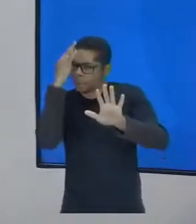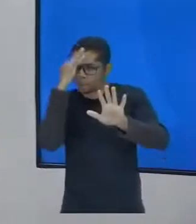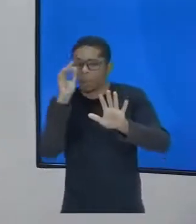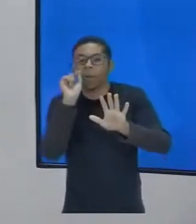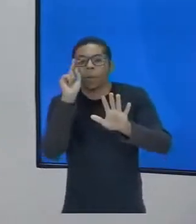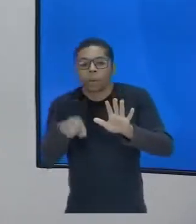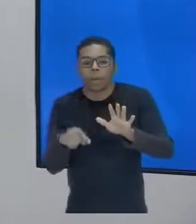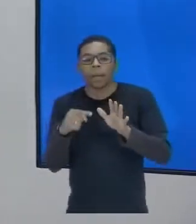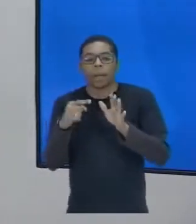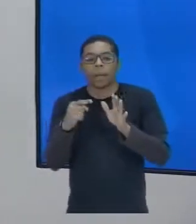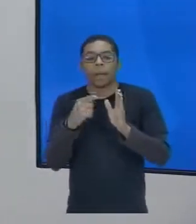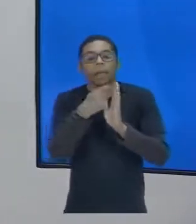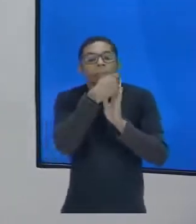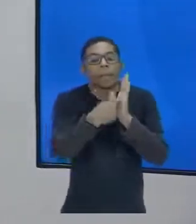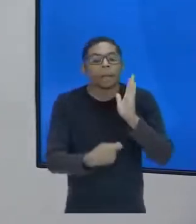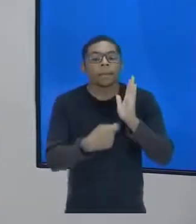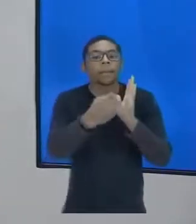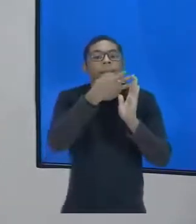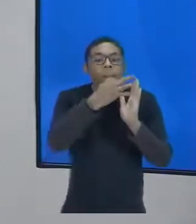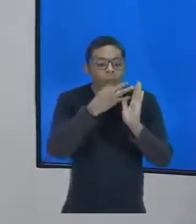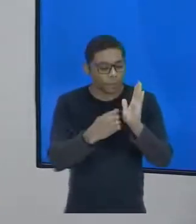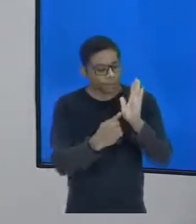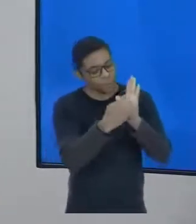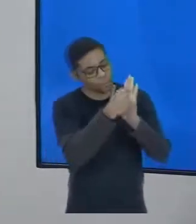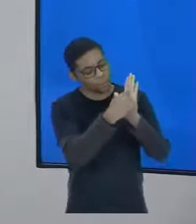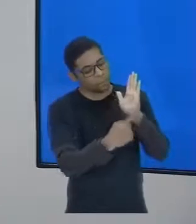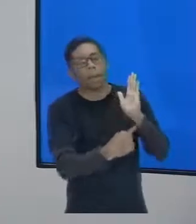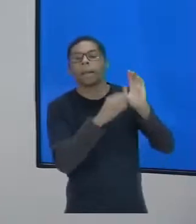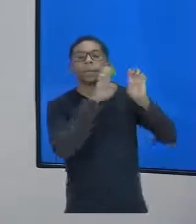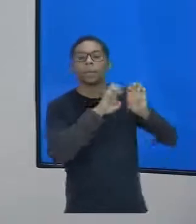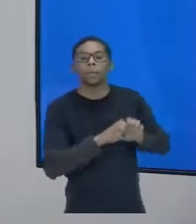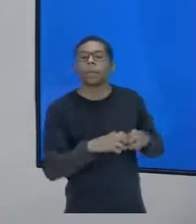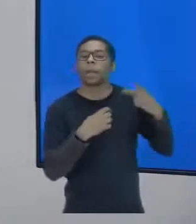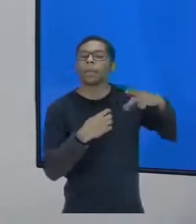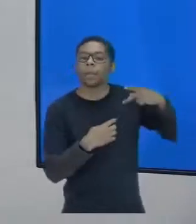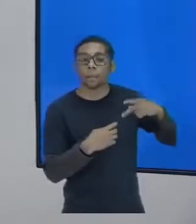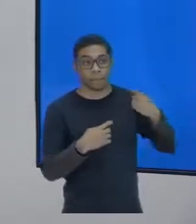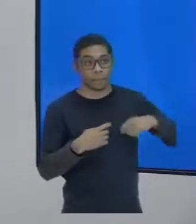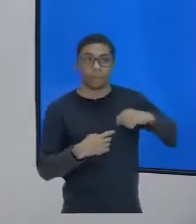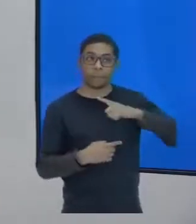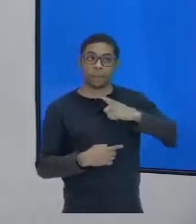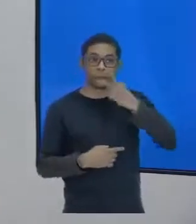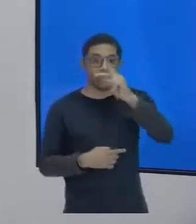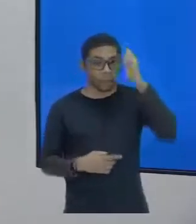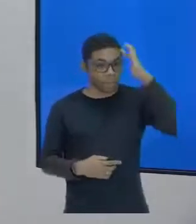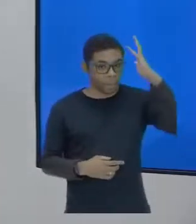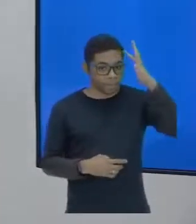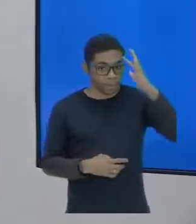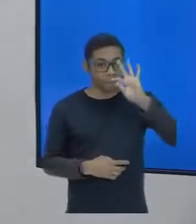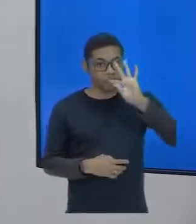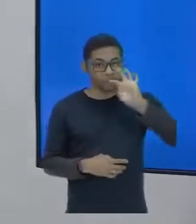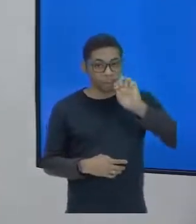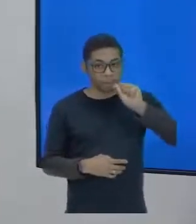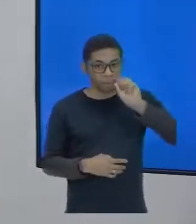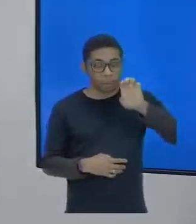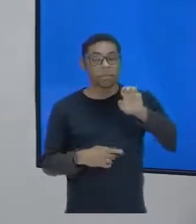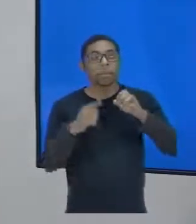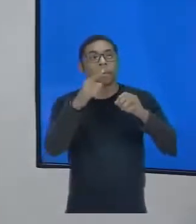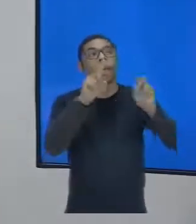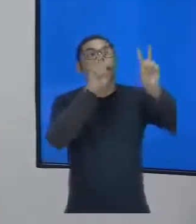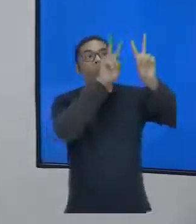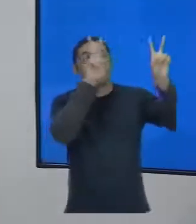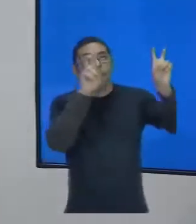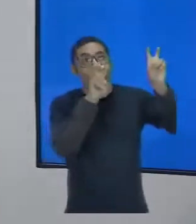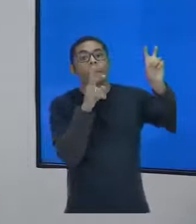é um texto, qual é a estrutura de um texto dissertativo argumentativo. Ele tem que ter uma tese, que é a apresentação do tema, tá? E